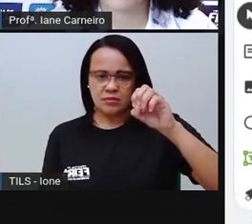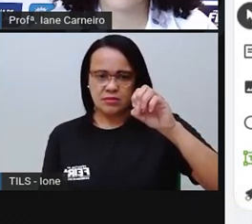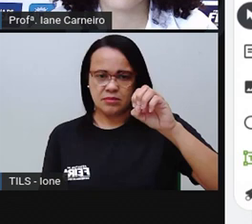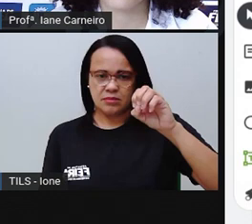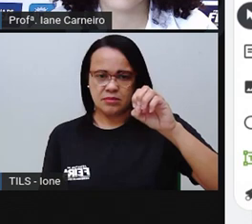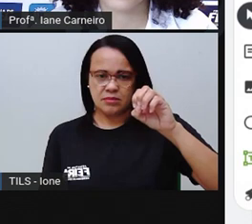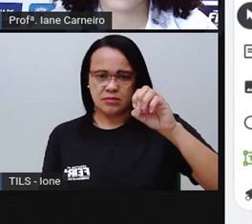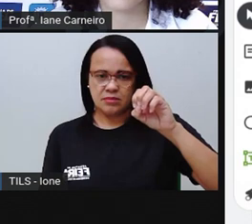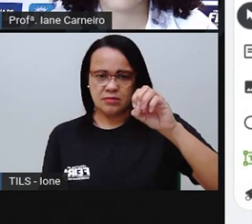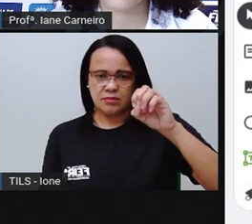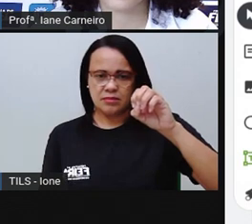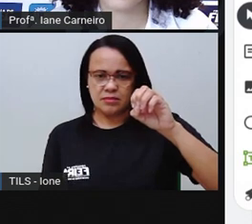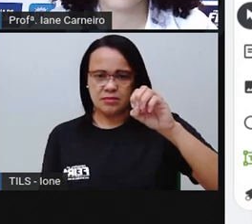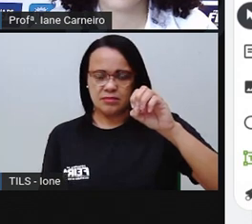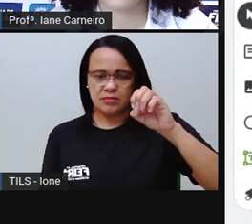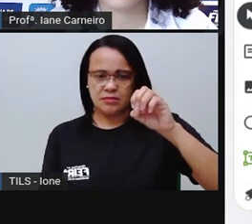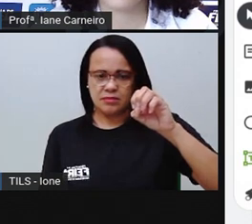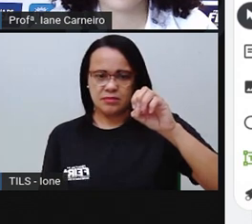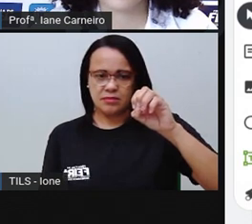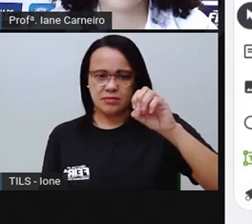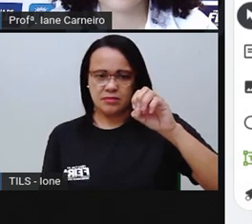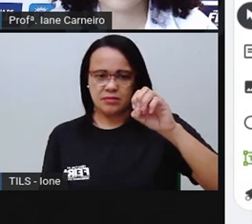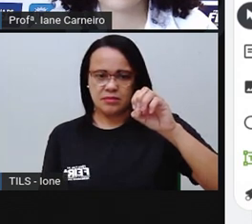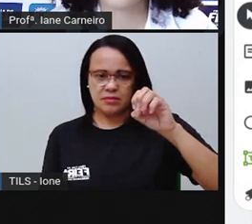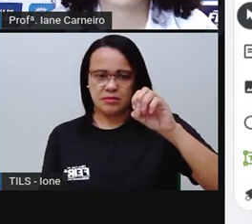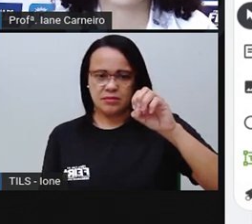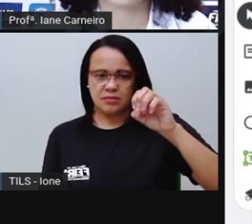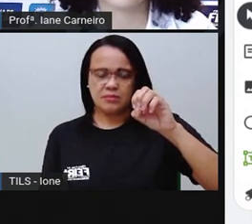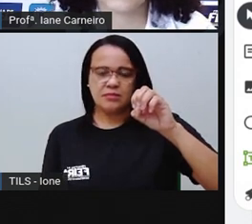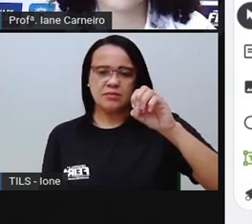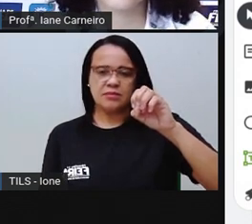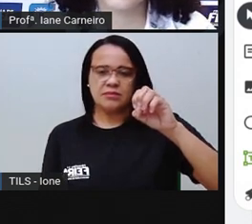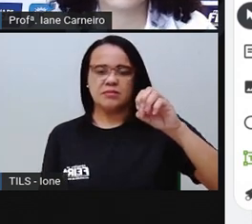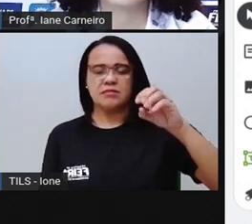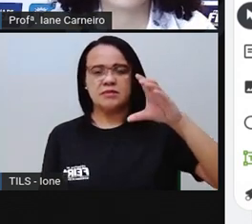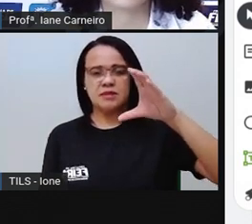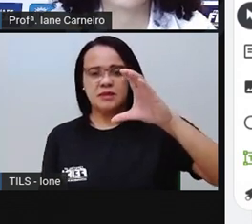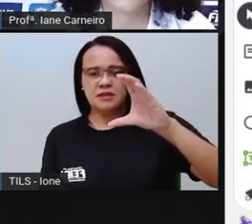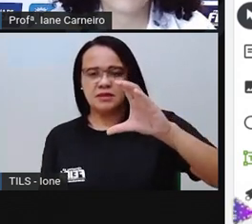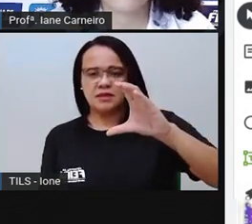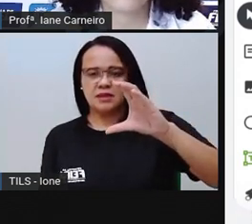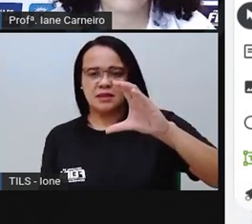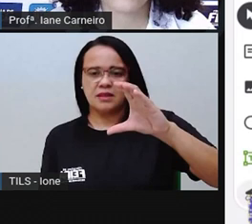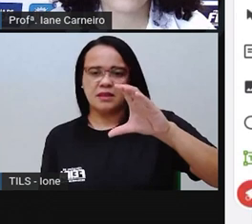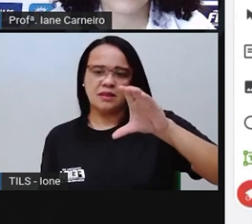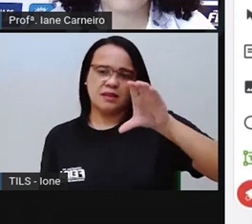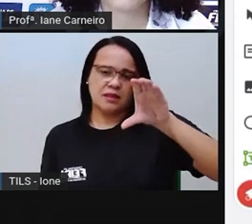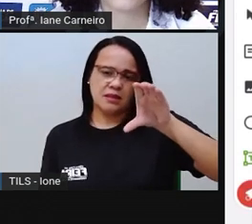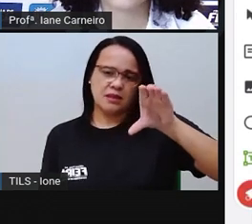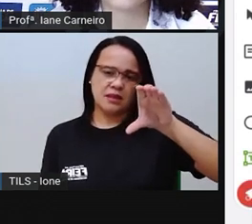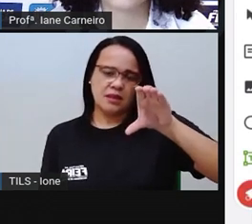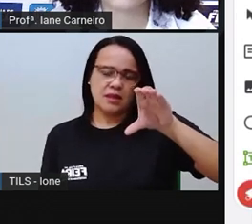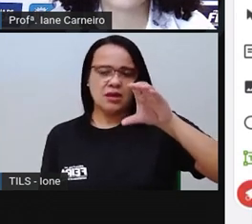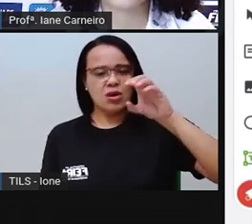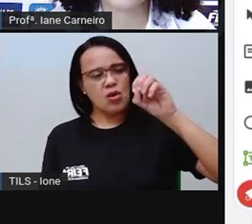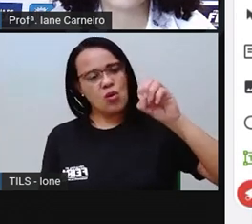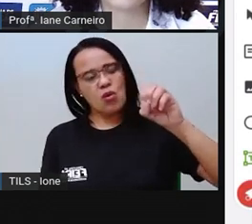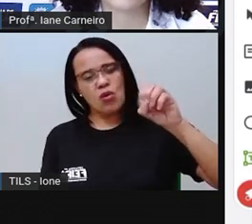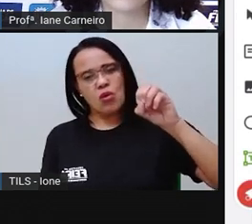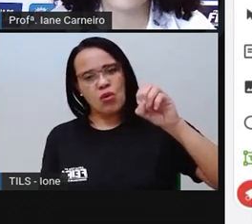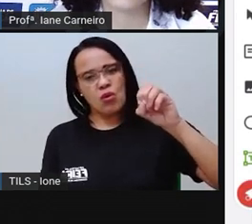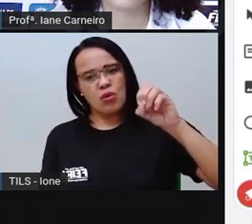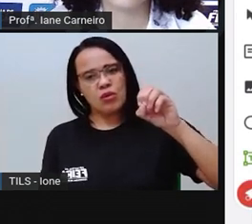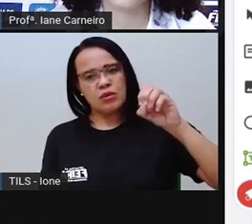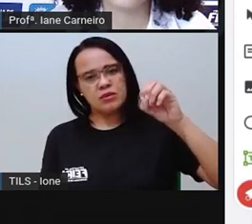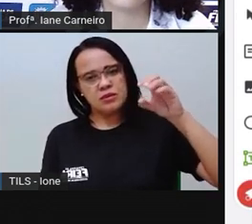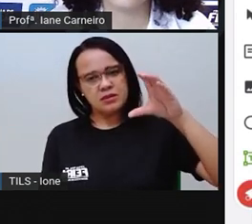cá. Opa! Pronto, vou deixar menorzinho aqui, tá certo? Então, para formar o có, a pró precisa do C